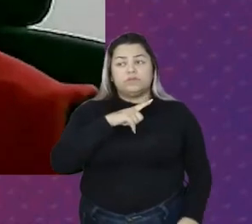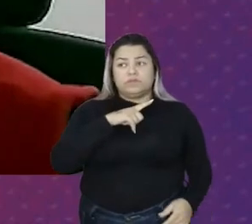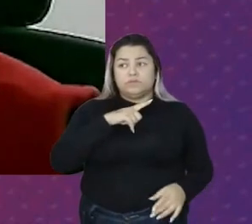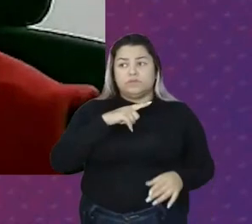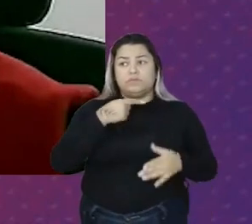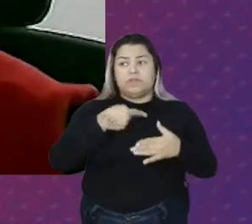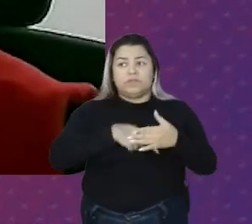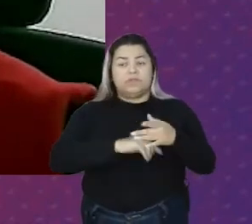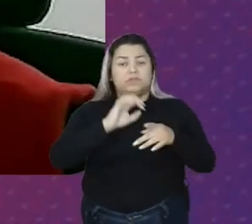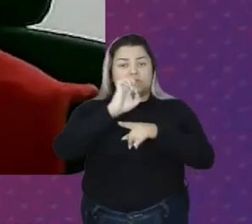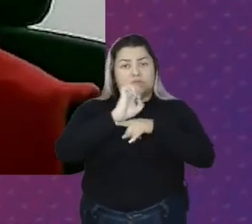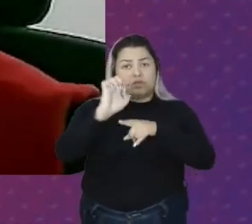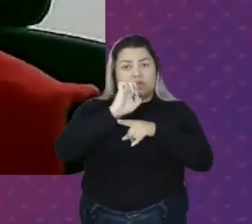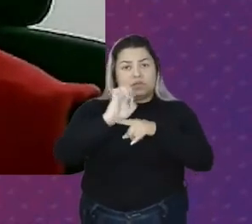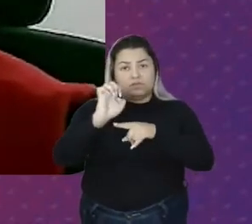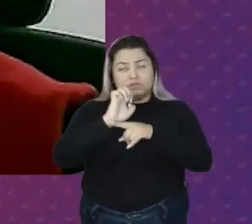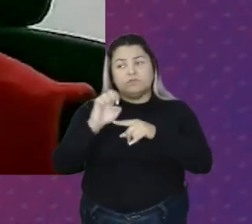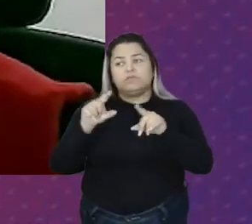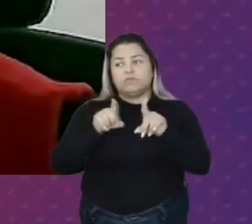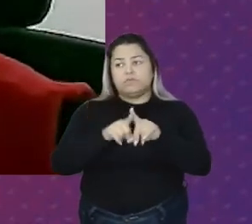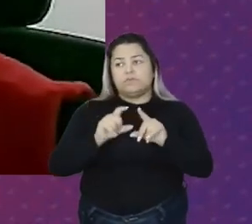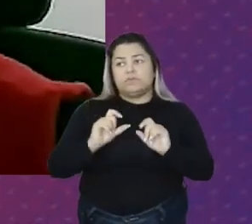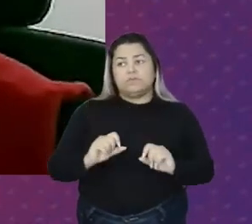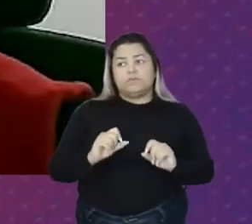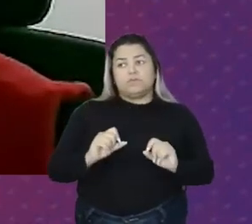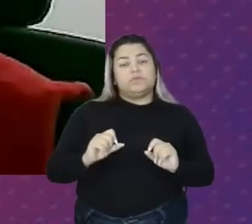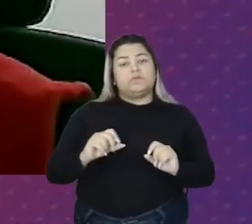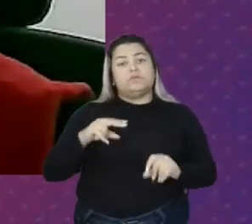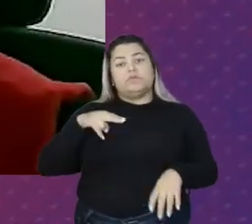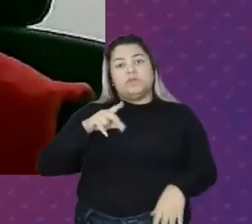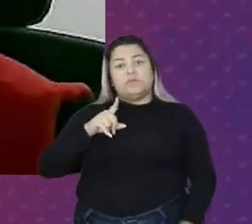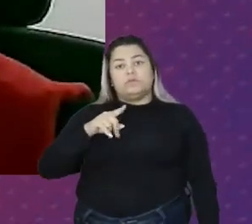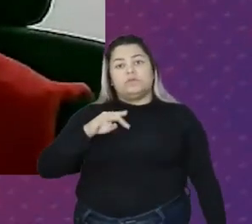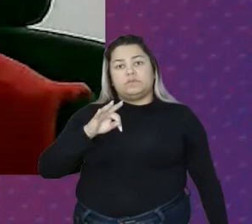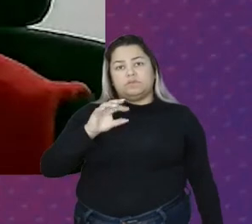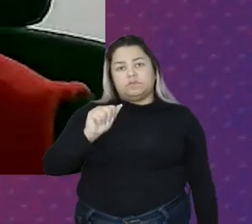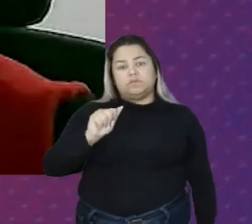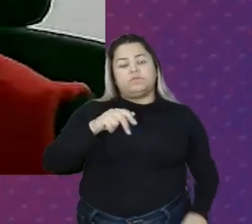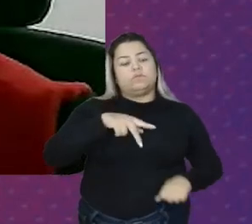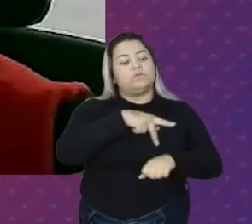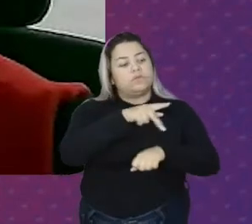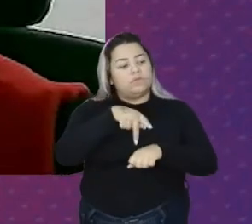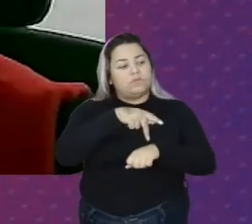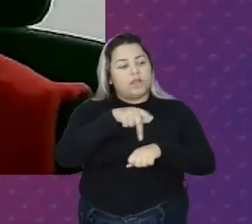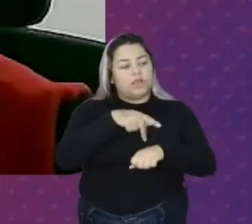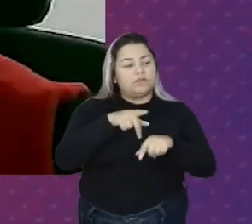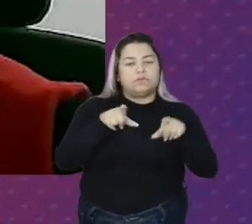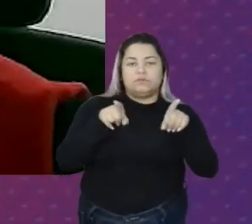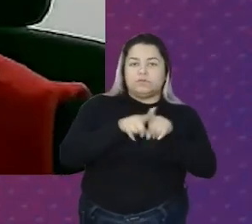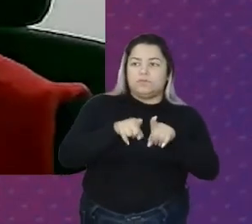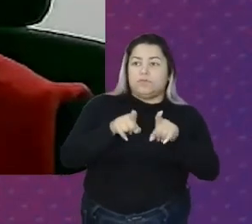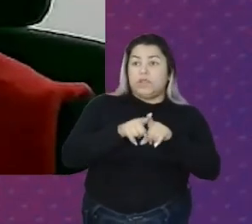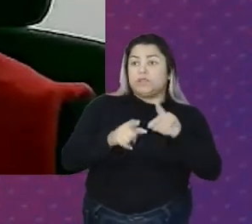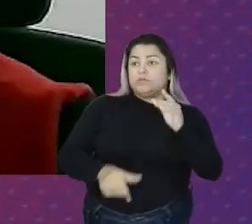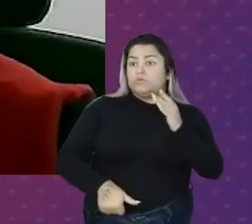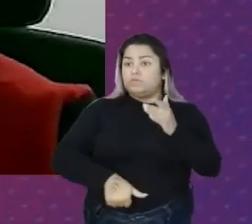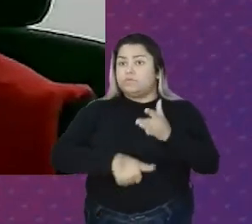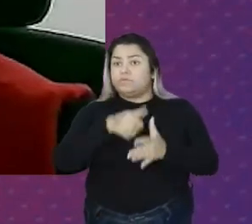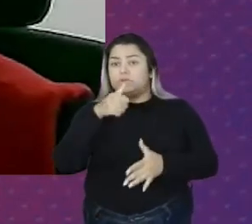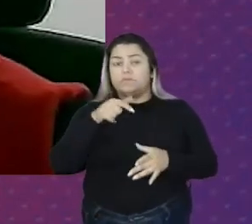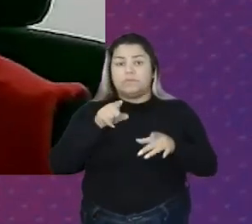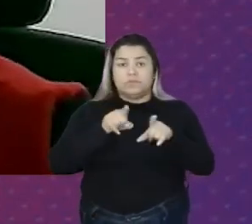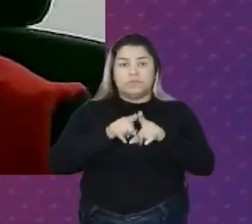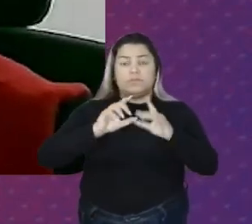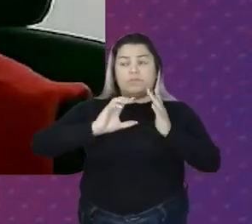nesse Estado, que é um berço das células nazistas no país. Foi aqui que o primeiro